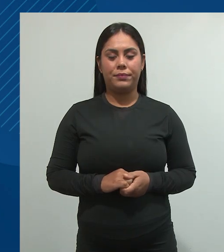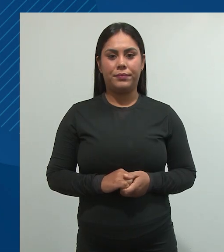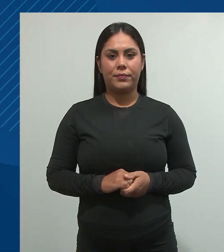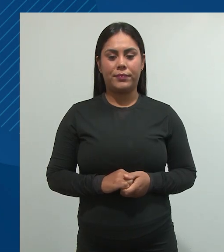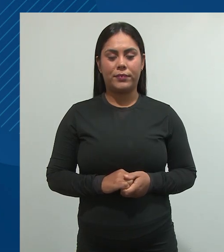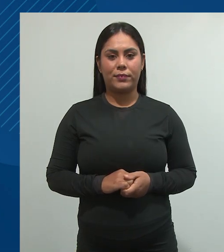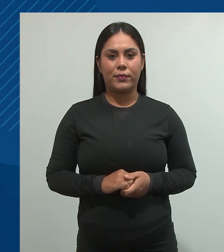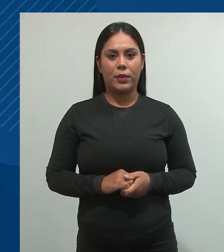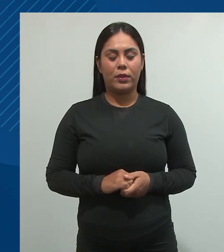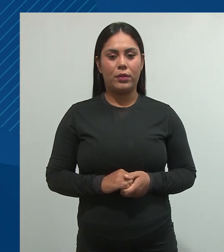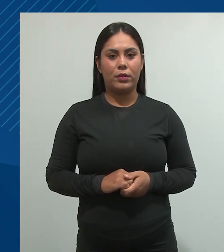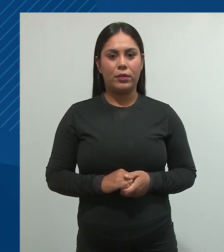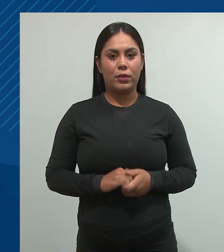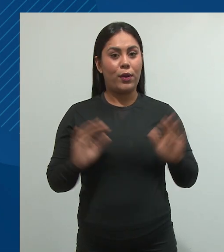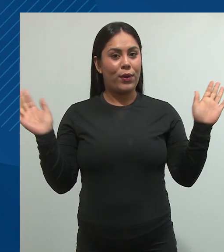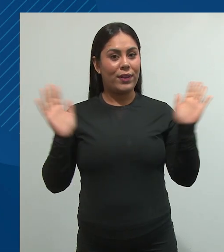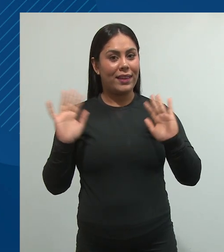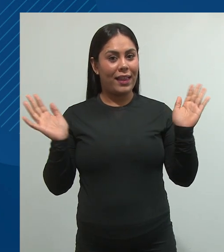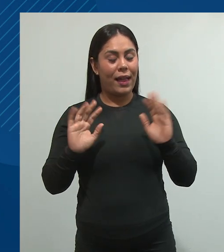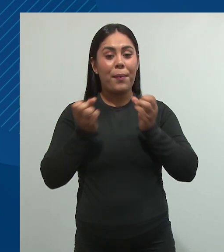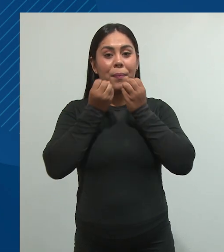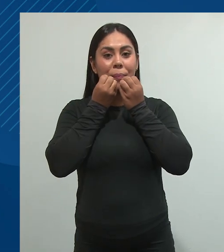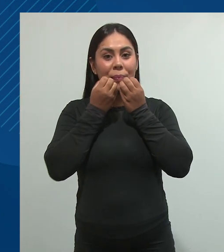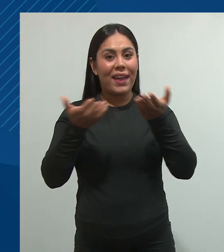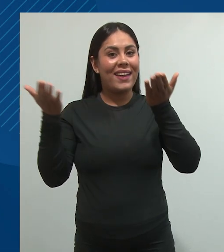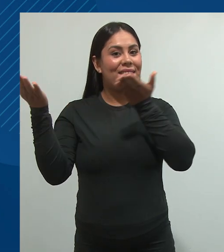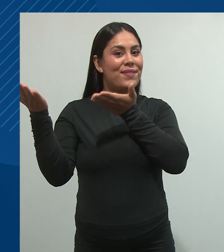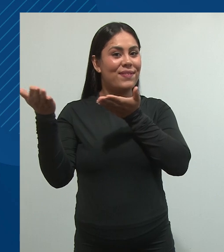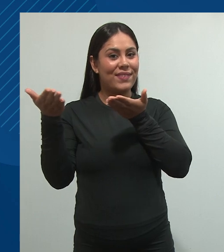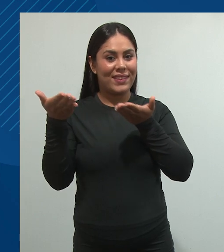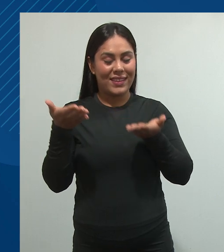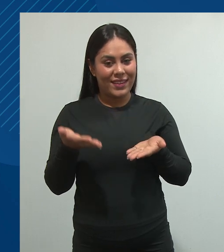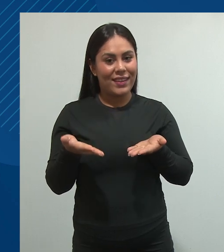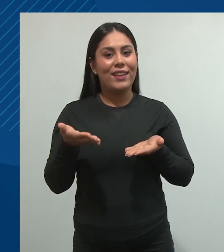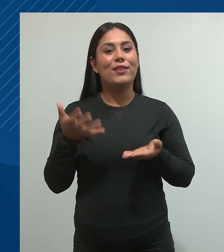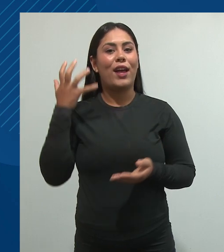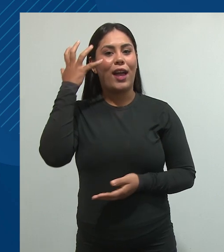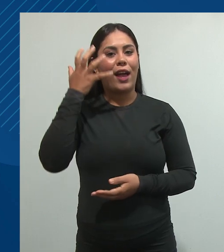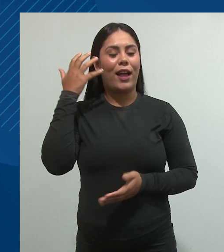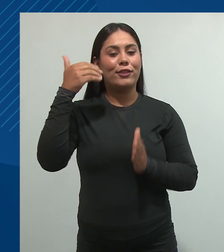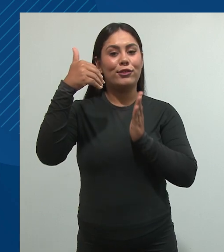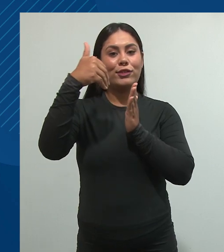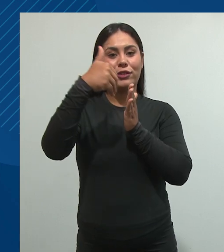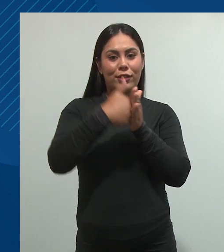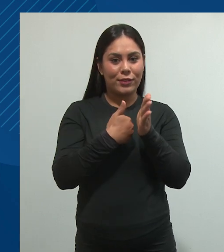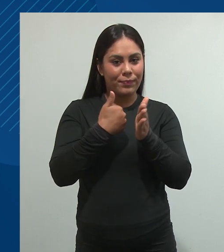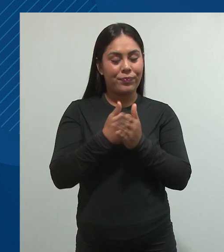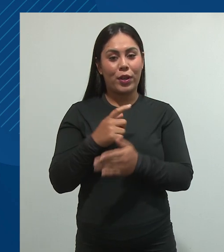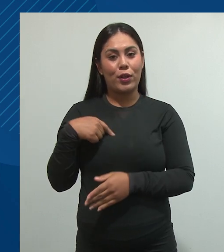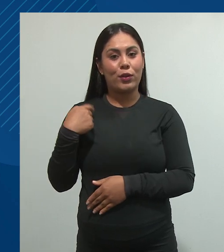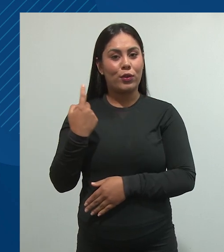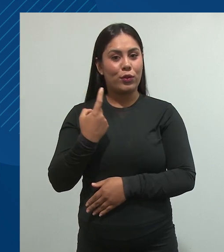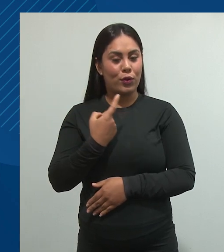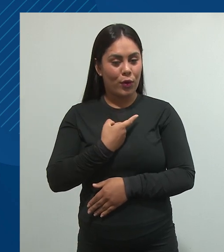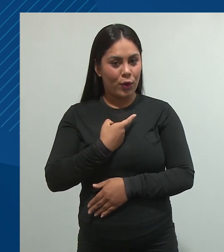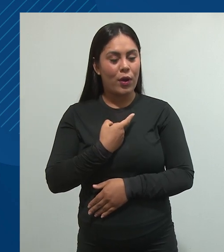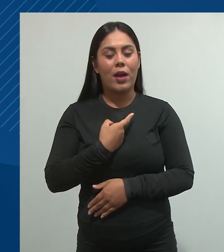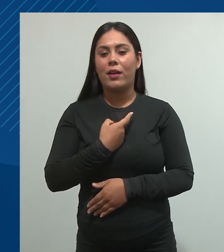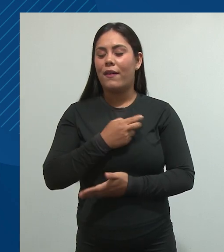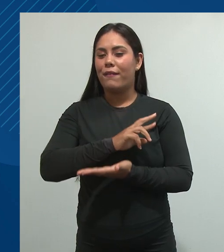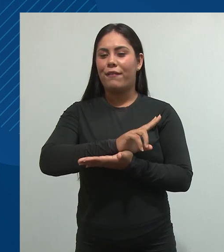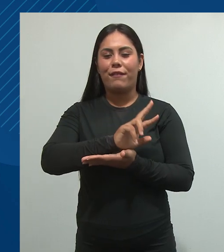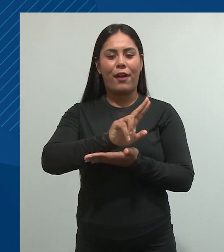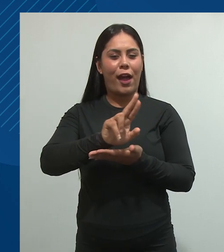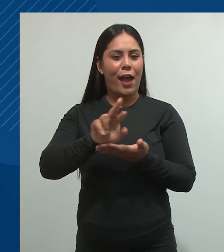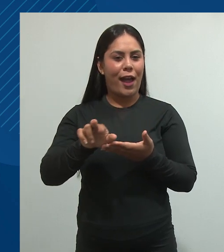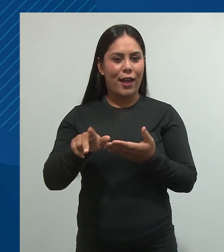Tinete, esse assunto tá legal que só. Olá, seja muito bem-vindo à nossa rádio Genipapo. Nós estamos com